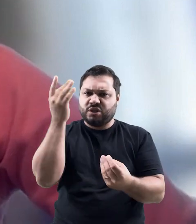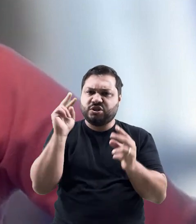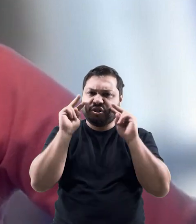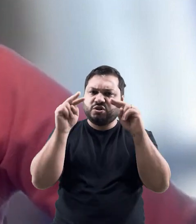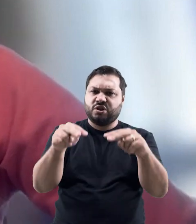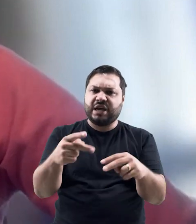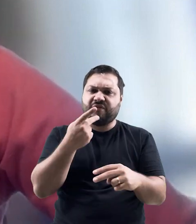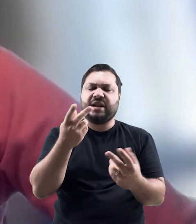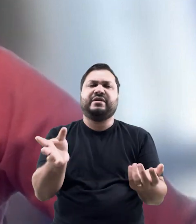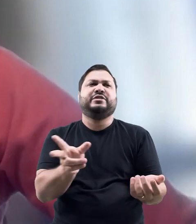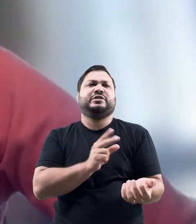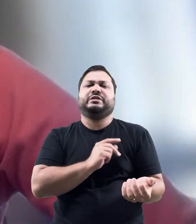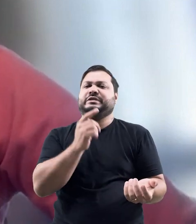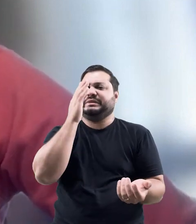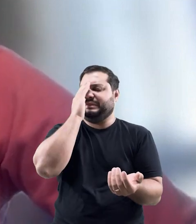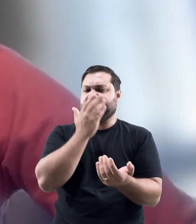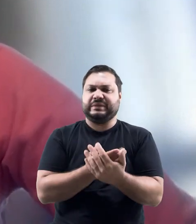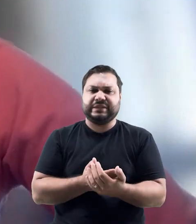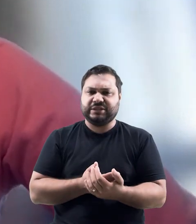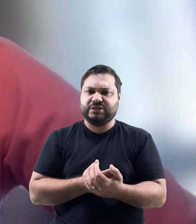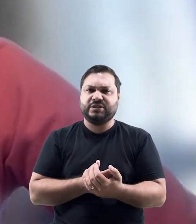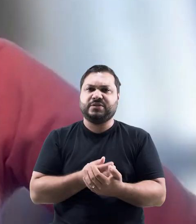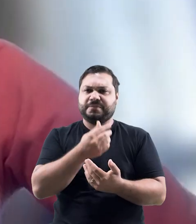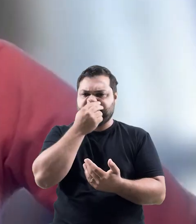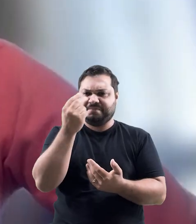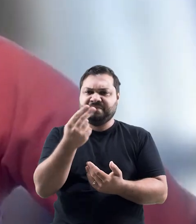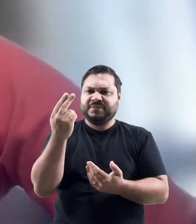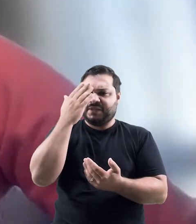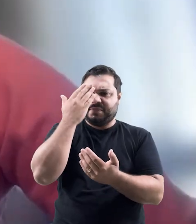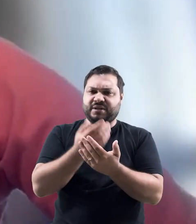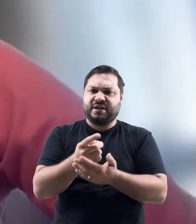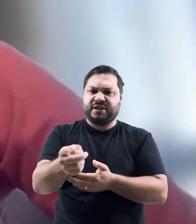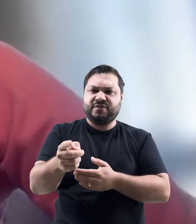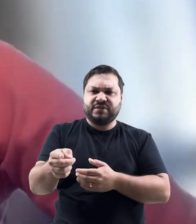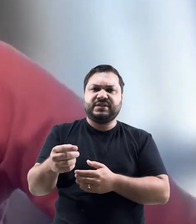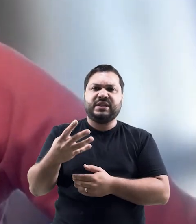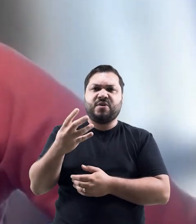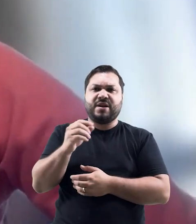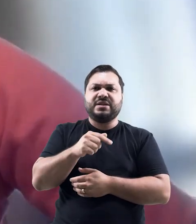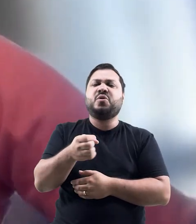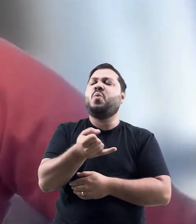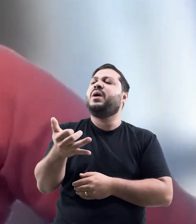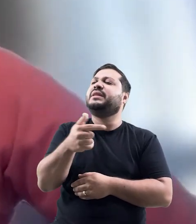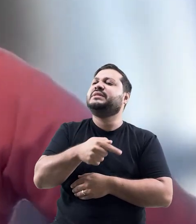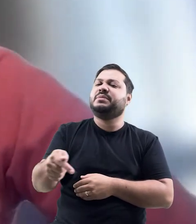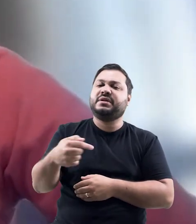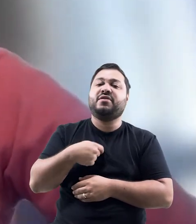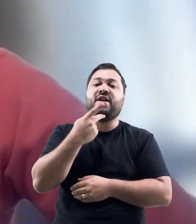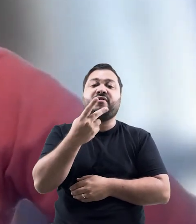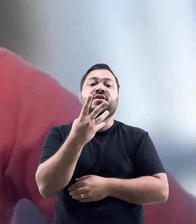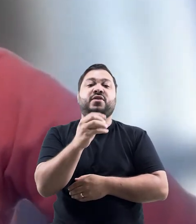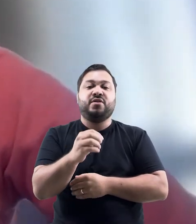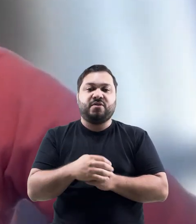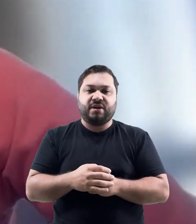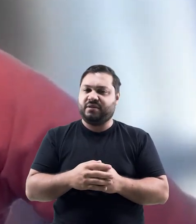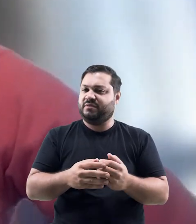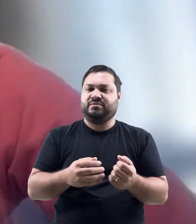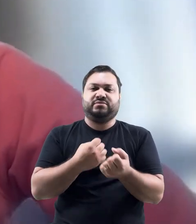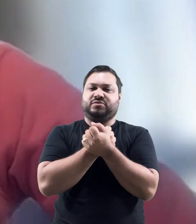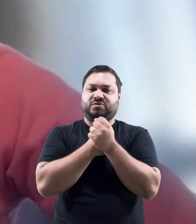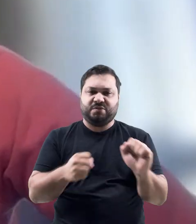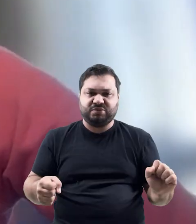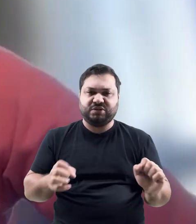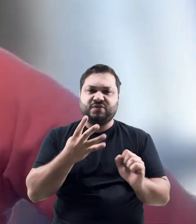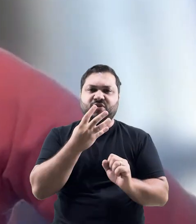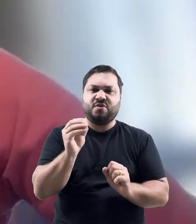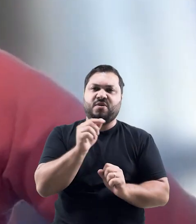olhava pra mim e falava assim, cara, eu não acredito. Não dá pra acreditar que você com 40 semanas... Quantas semanas você tá? E eu falava assim, 40. Aí todo mundo, não é